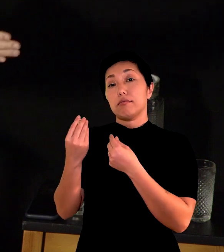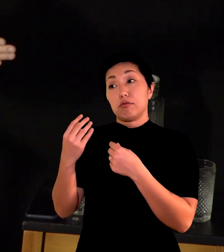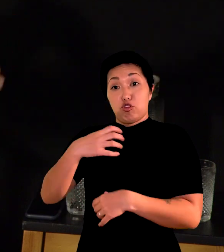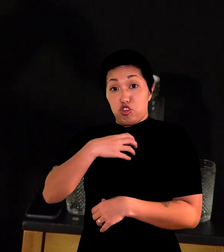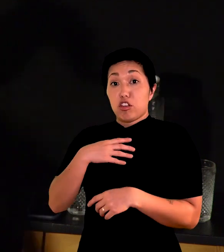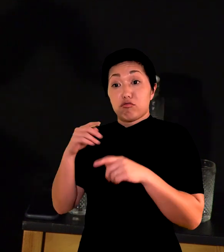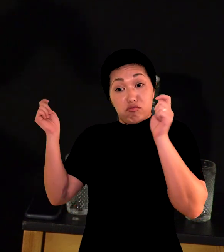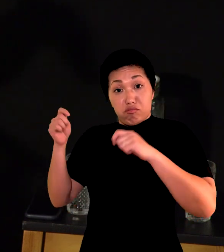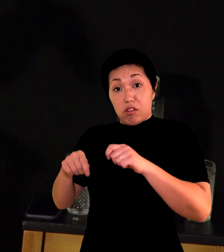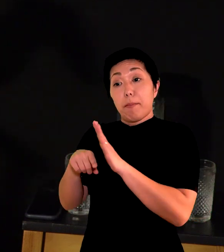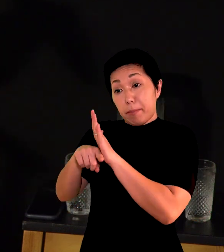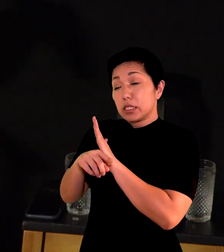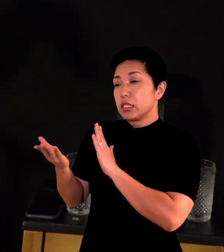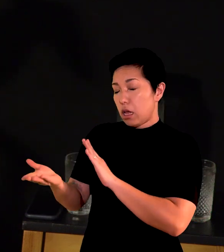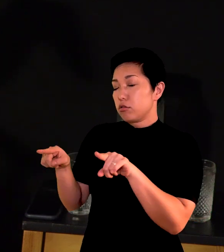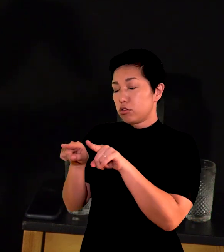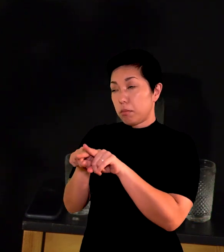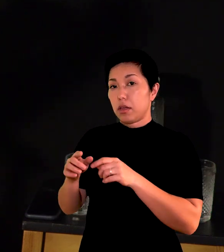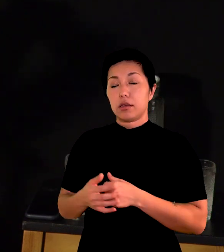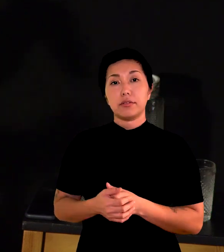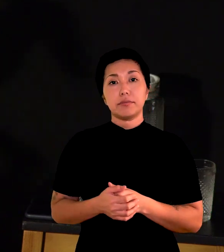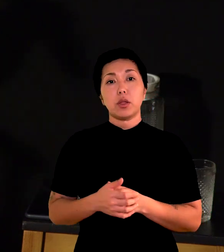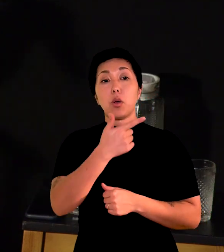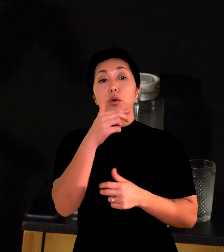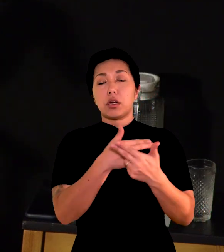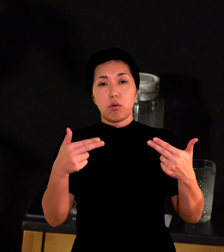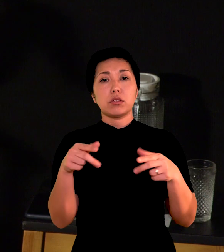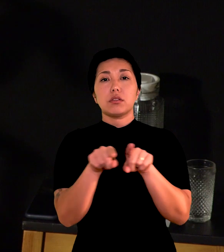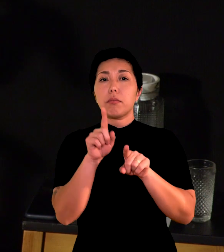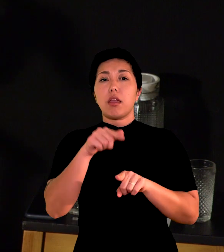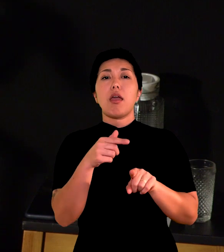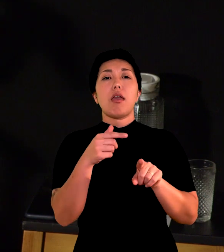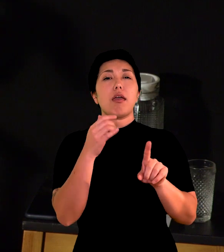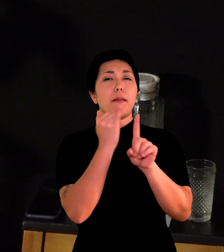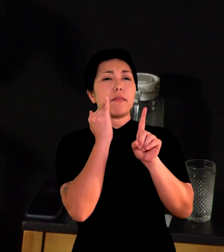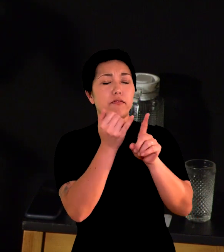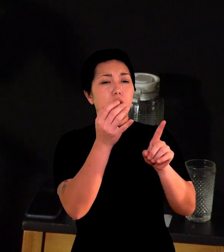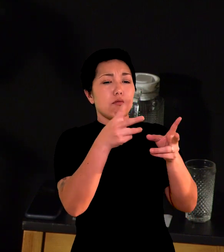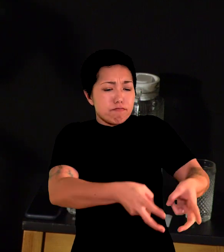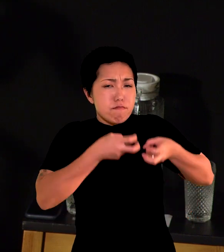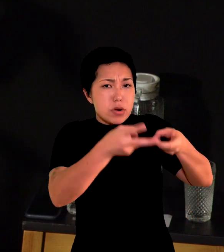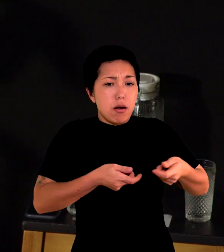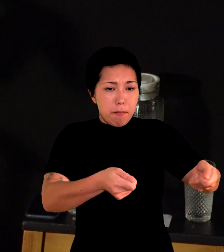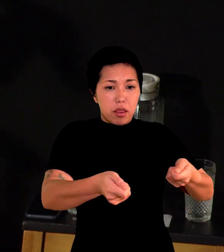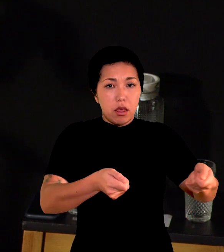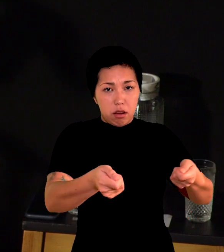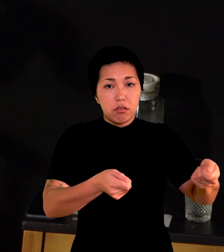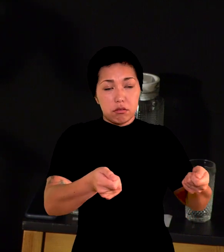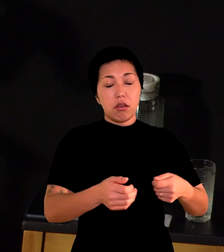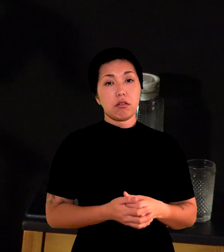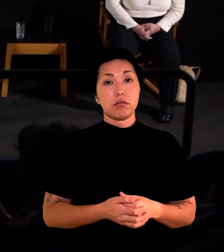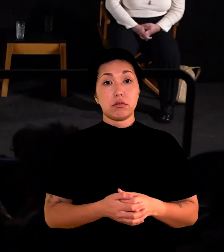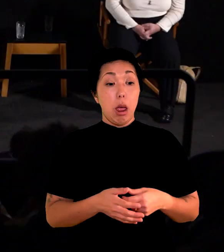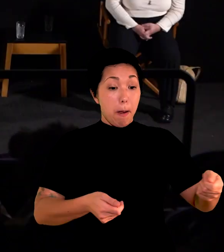para pesquisar isso. E tem outra coisa que a gente precisaria também estar olhando, que é o seguinte, é a mineração.